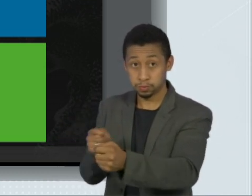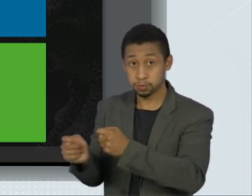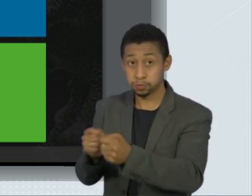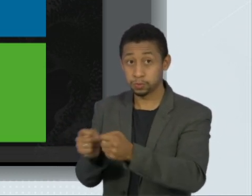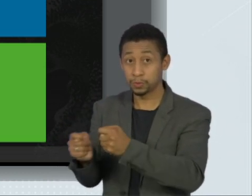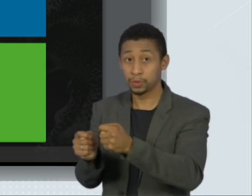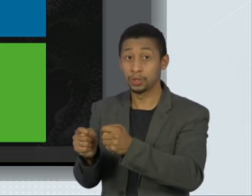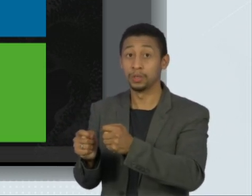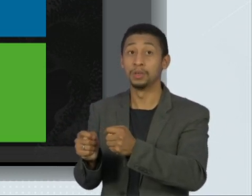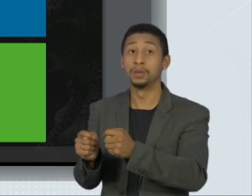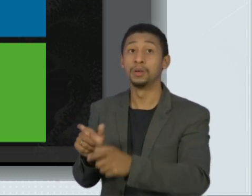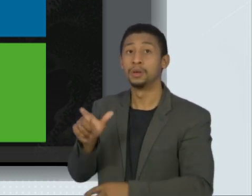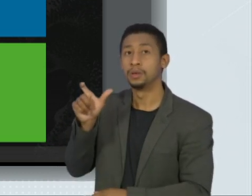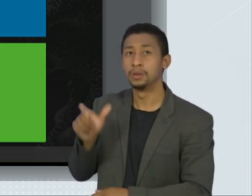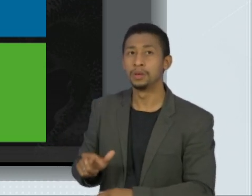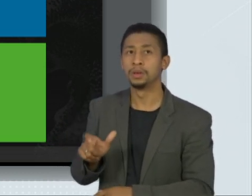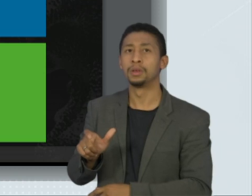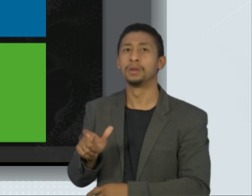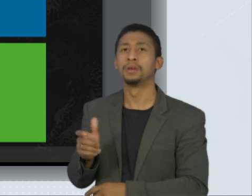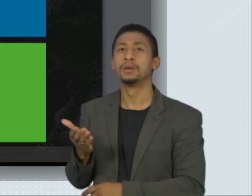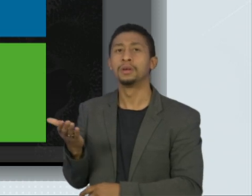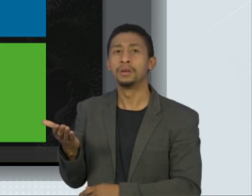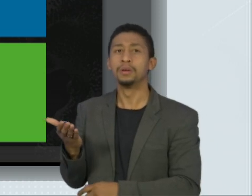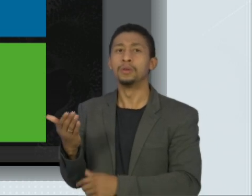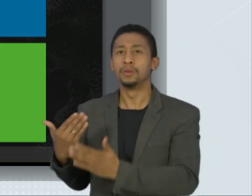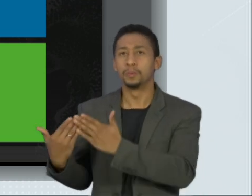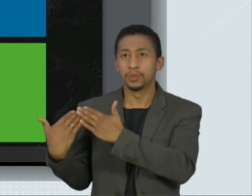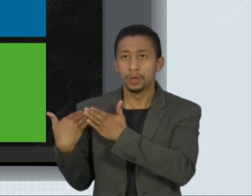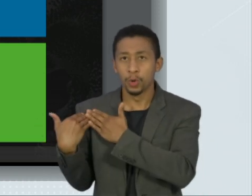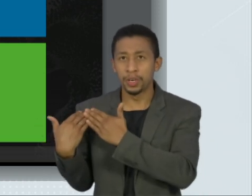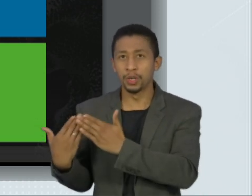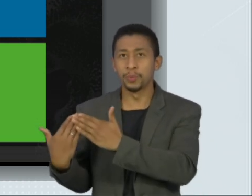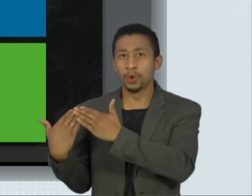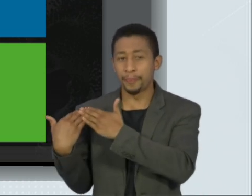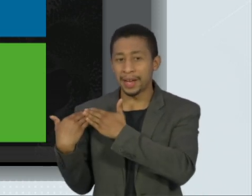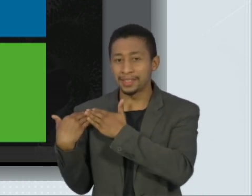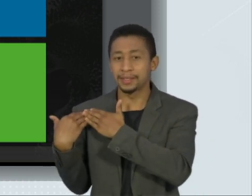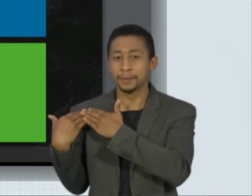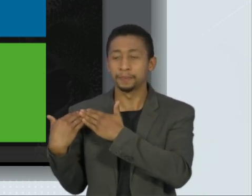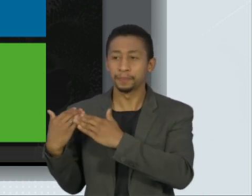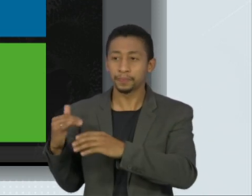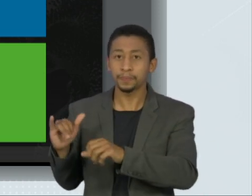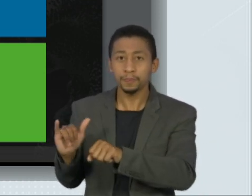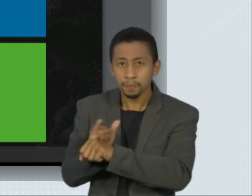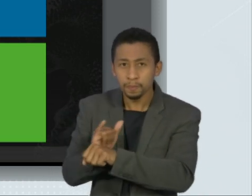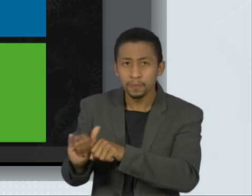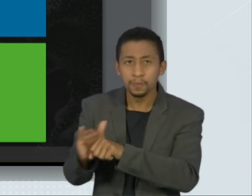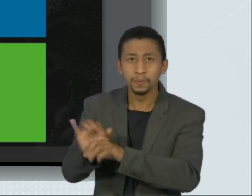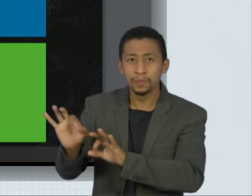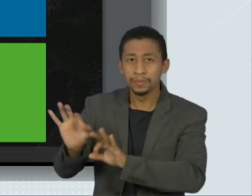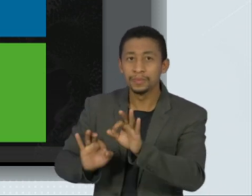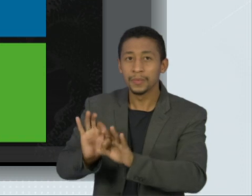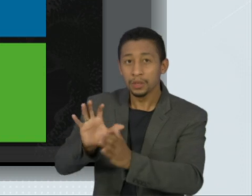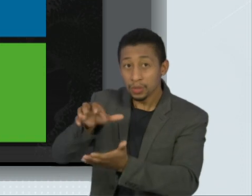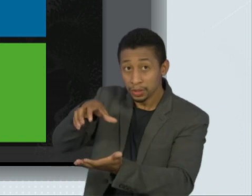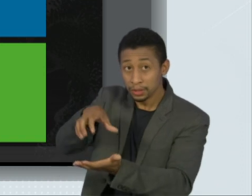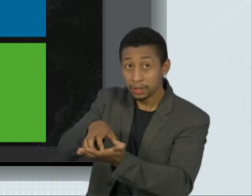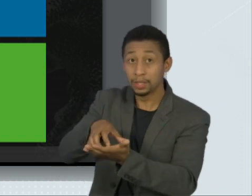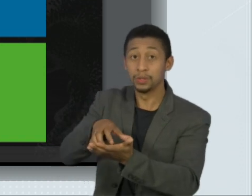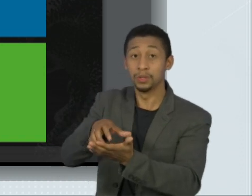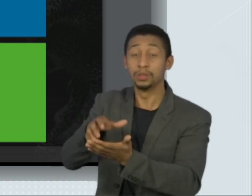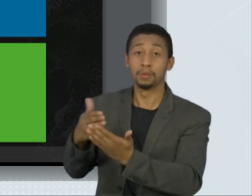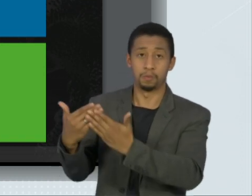O segundo centro é o Instituto de Pesquisa Albert Einstein, também comandado por um outro